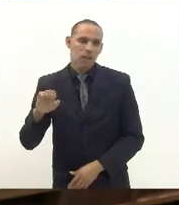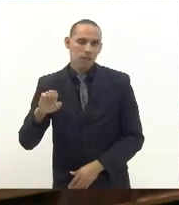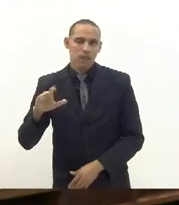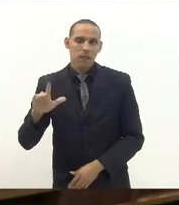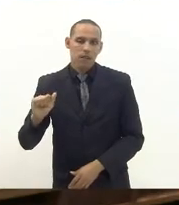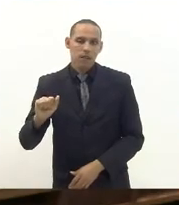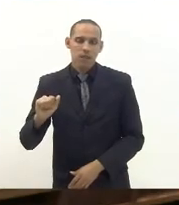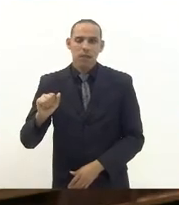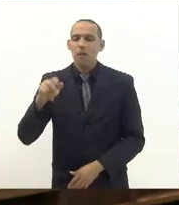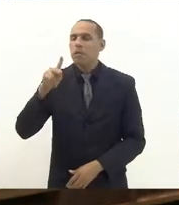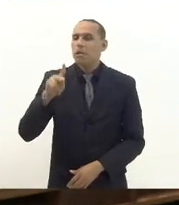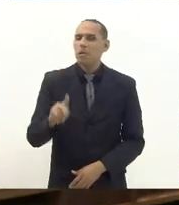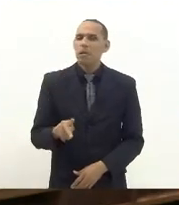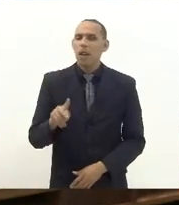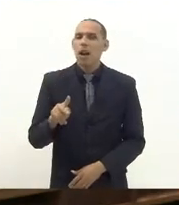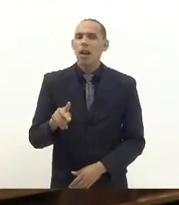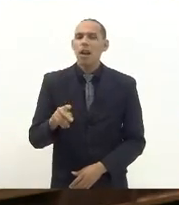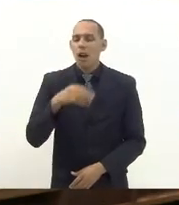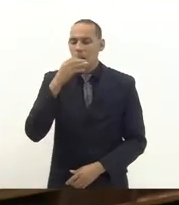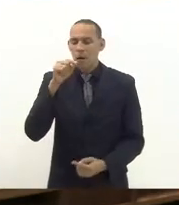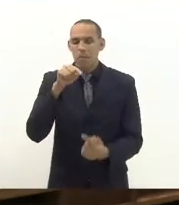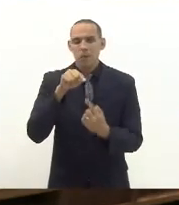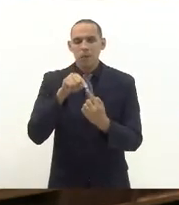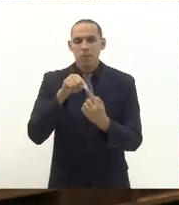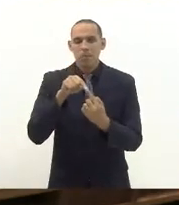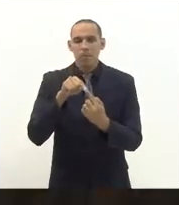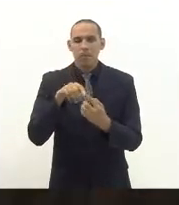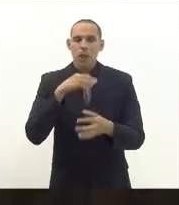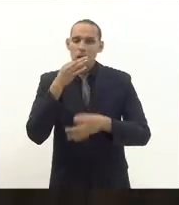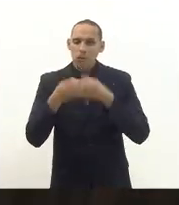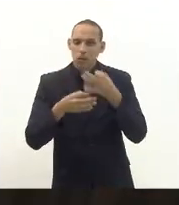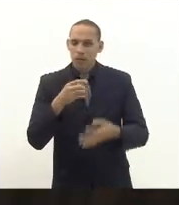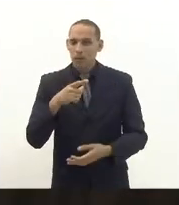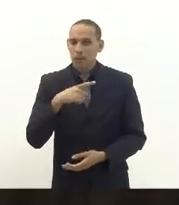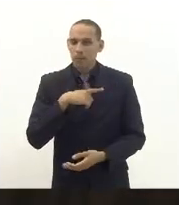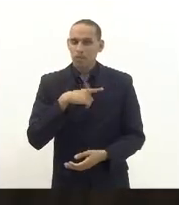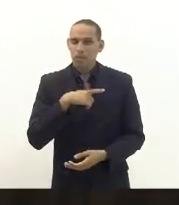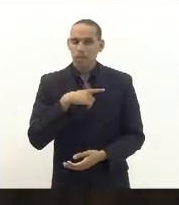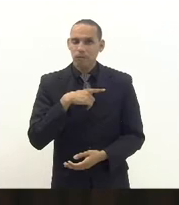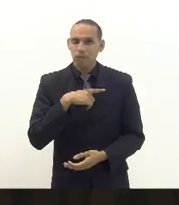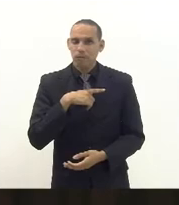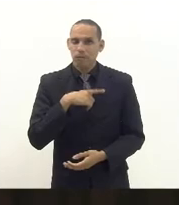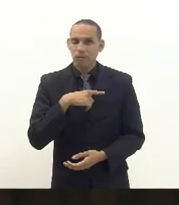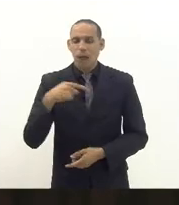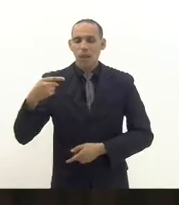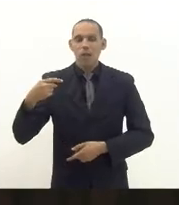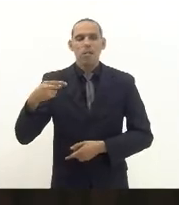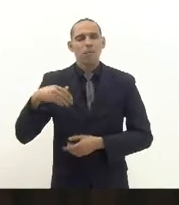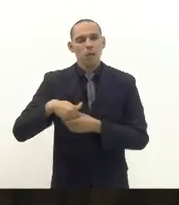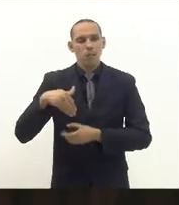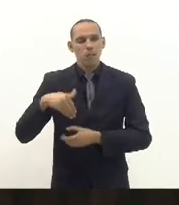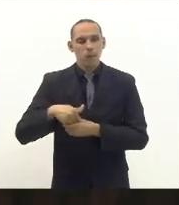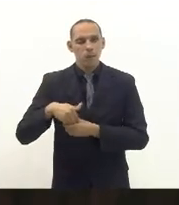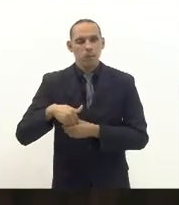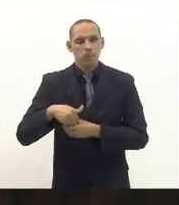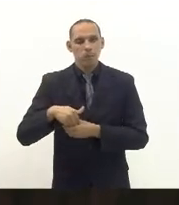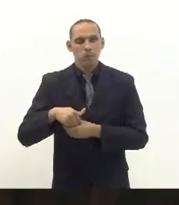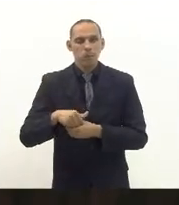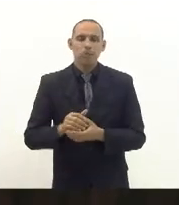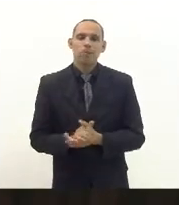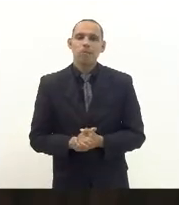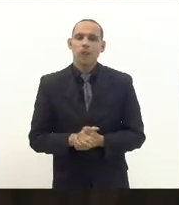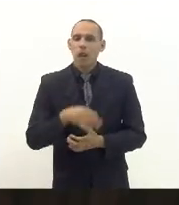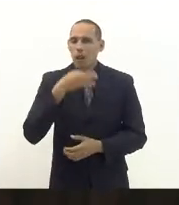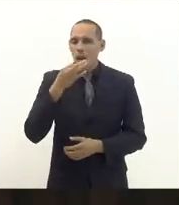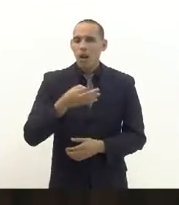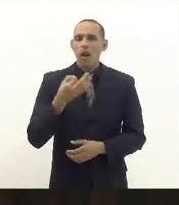a sua preferência para ser formada os pareceres emitidos em votação parecer da comissão de Constituição